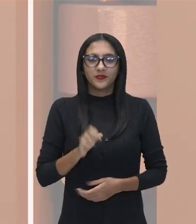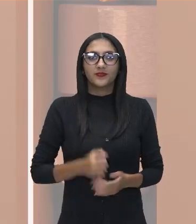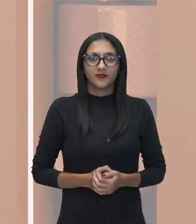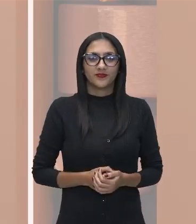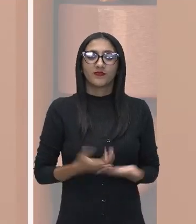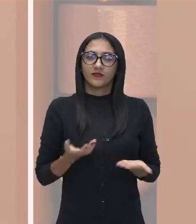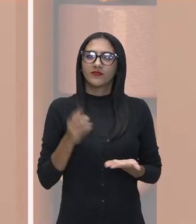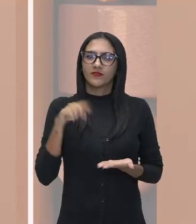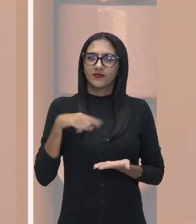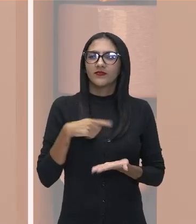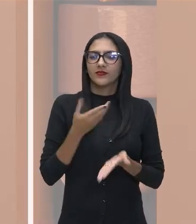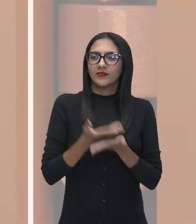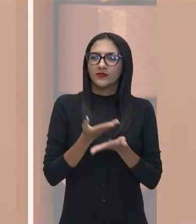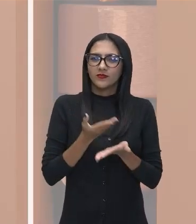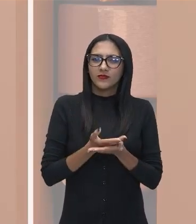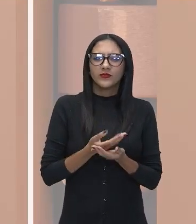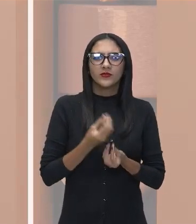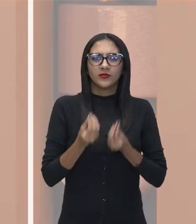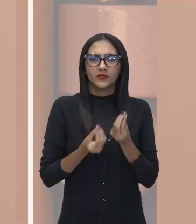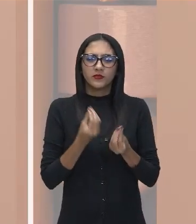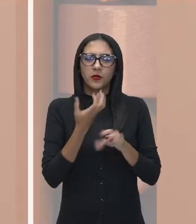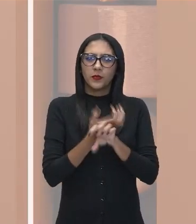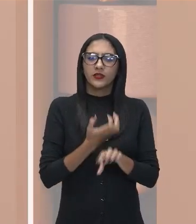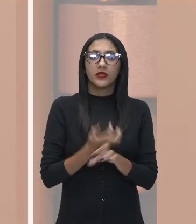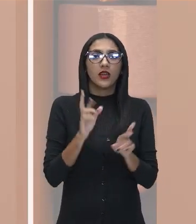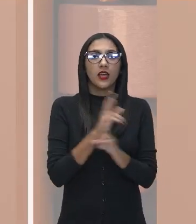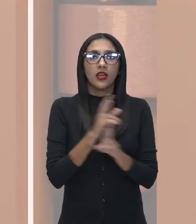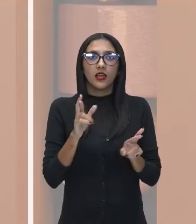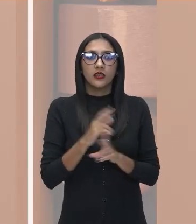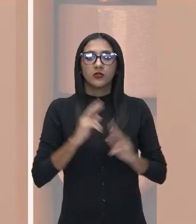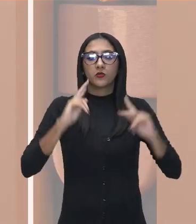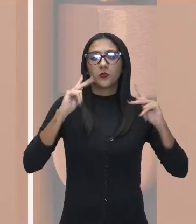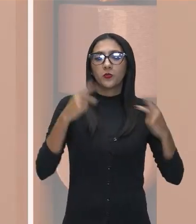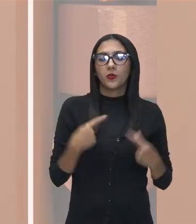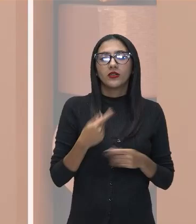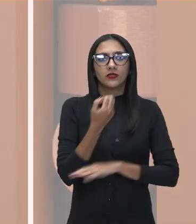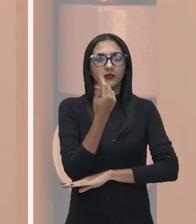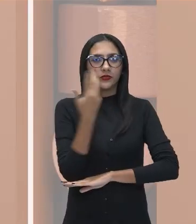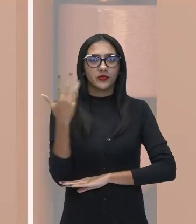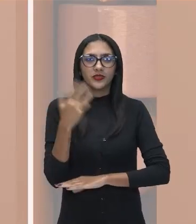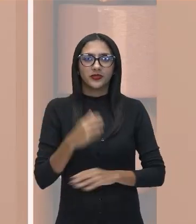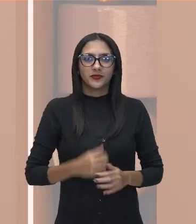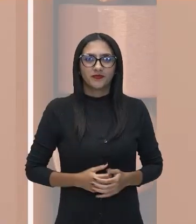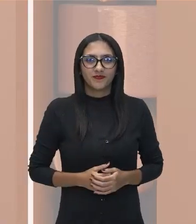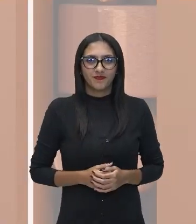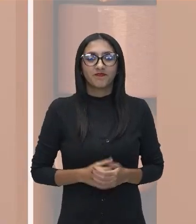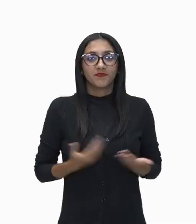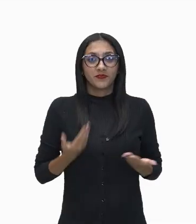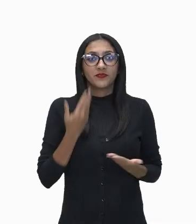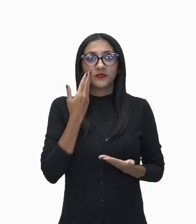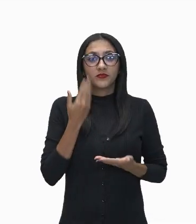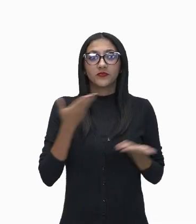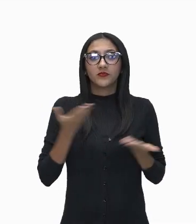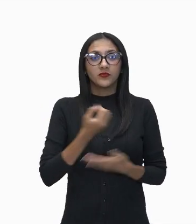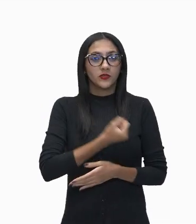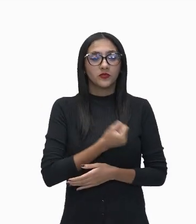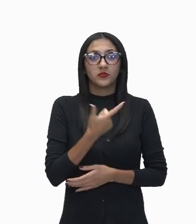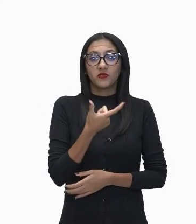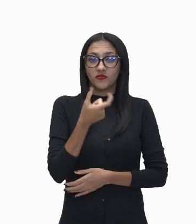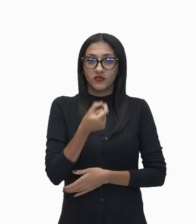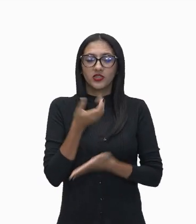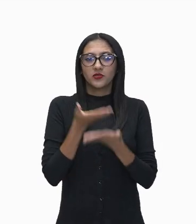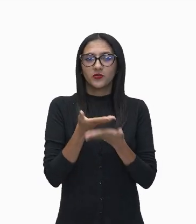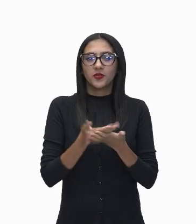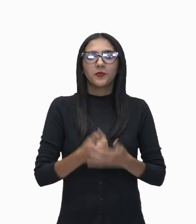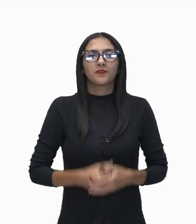aí da relação entre o homem e a natureza, né? Nessa feita, nós vamos aí para a aula de número